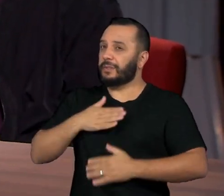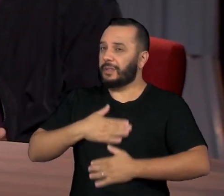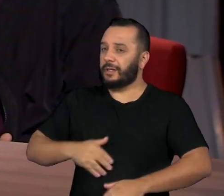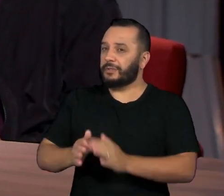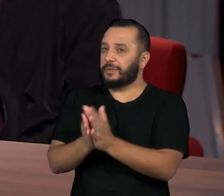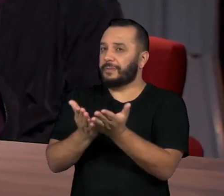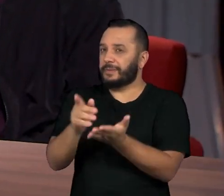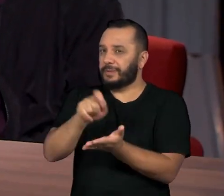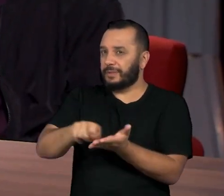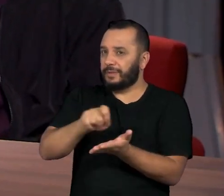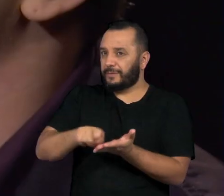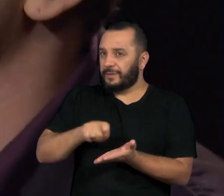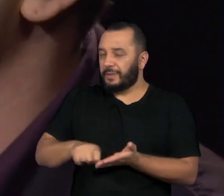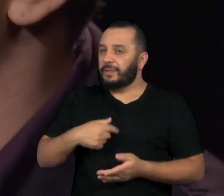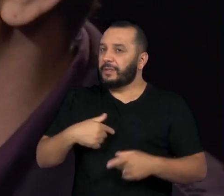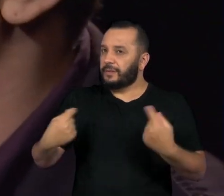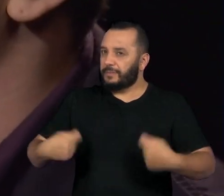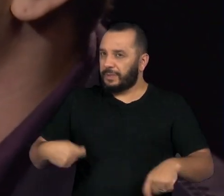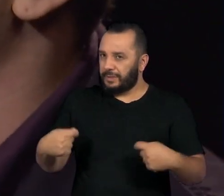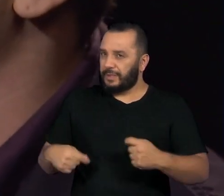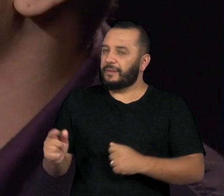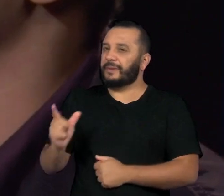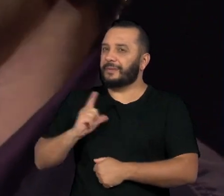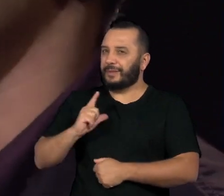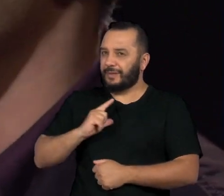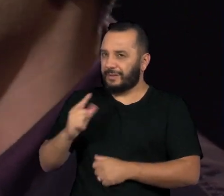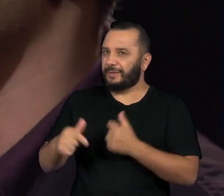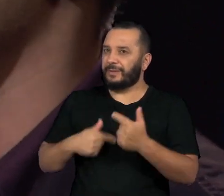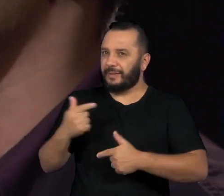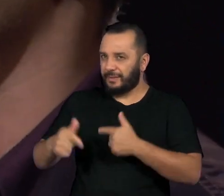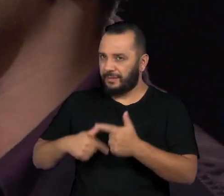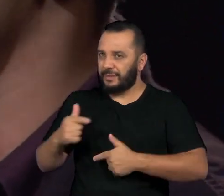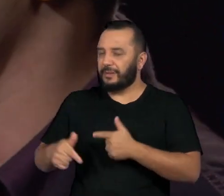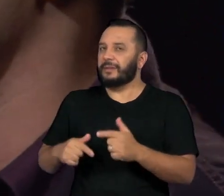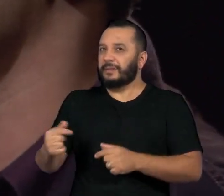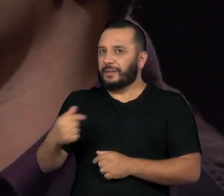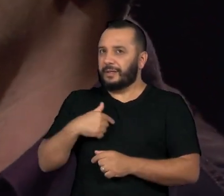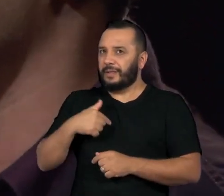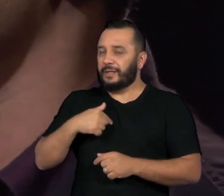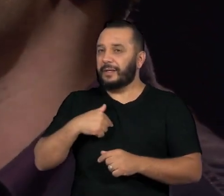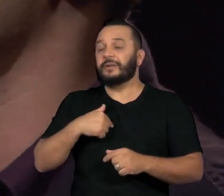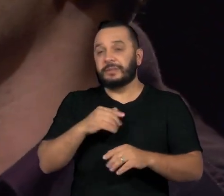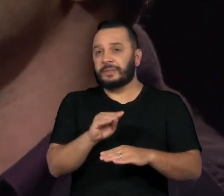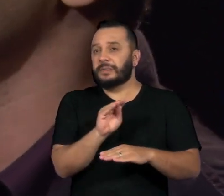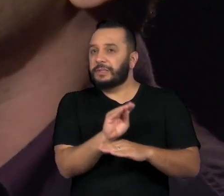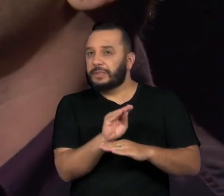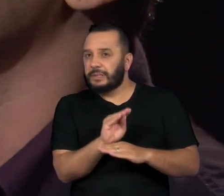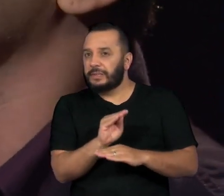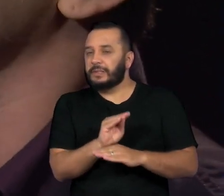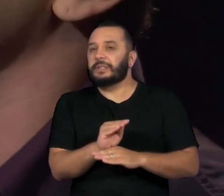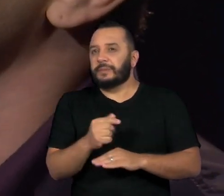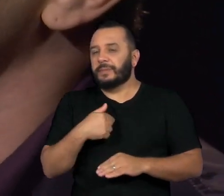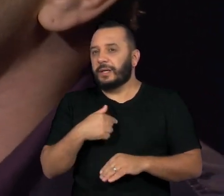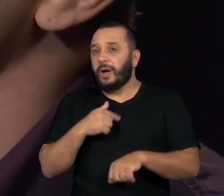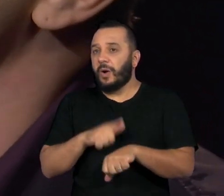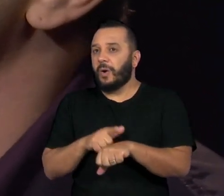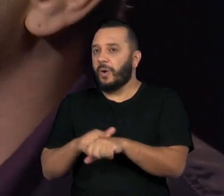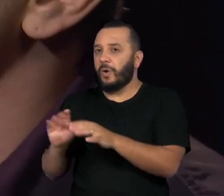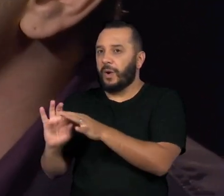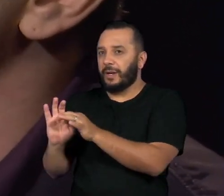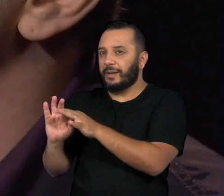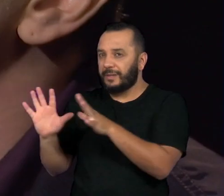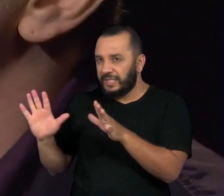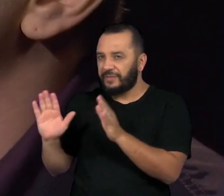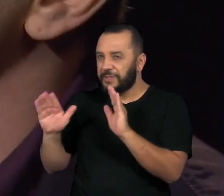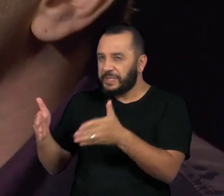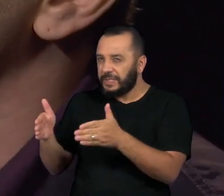precisava ter um trabalho, né? Precisava me manter, até para que as horas vagas eu pudesse me dedicar àquilo com a intensidade,